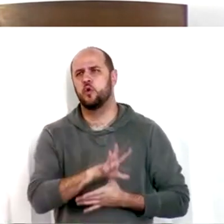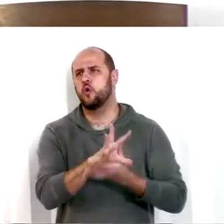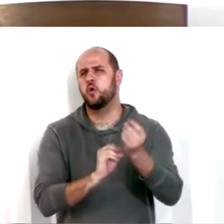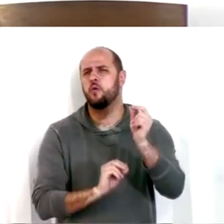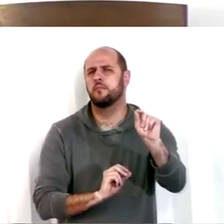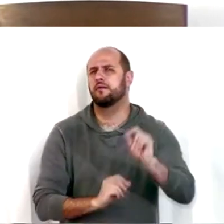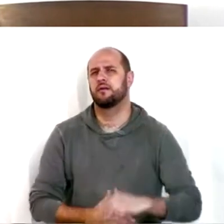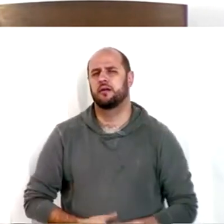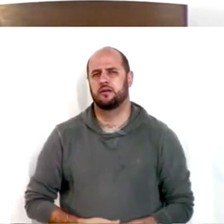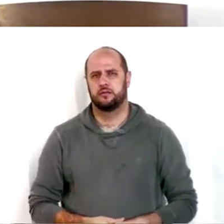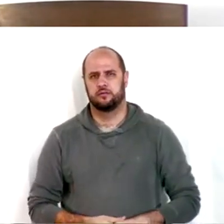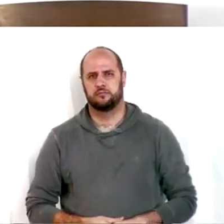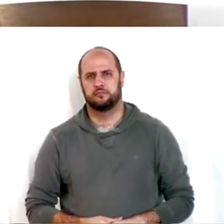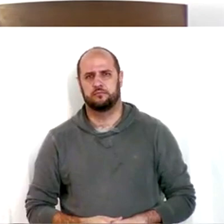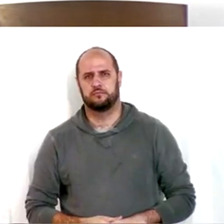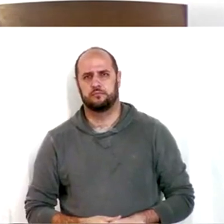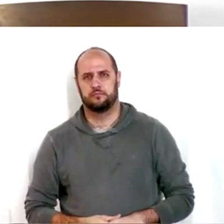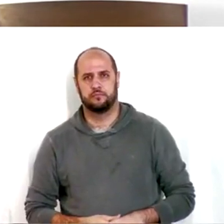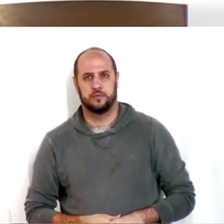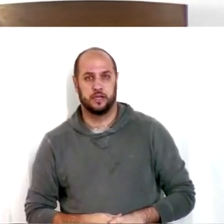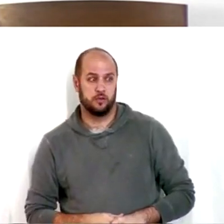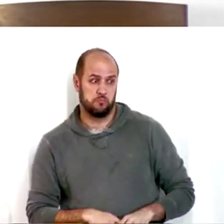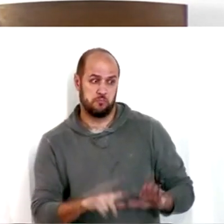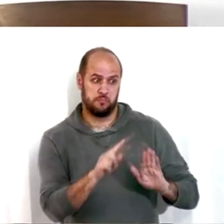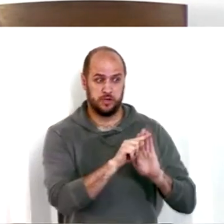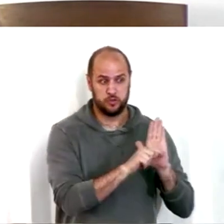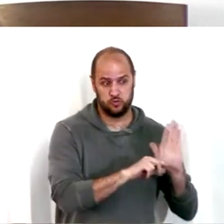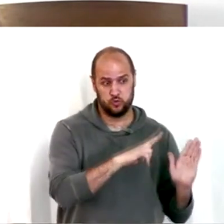Você se identifica mais com os planos de Noemi